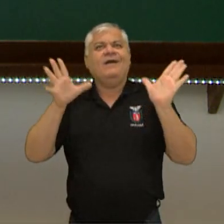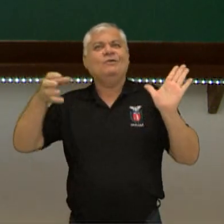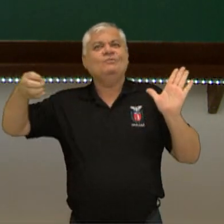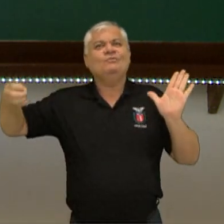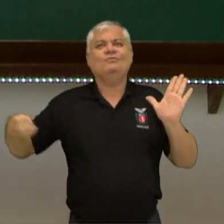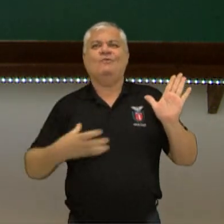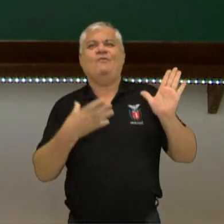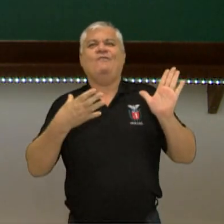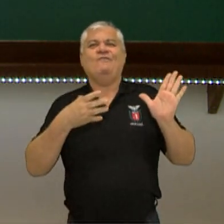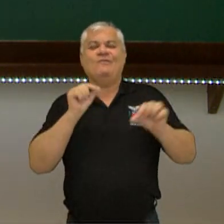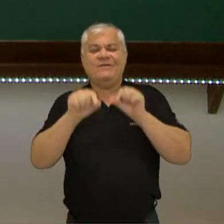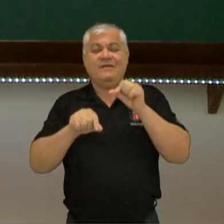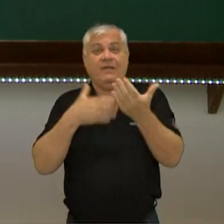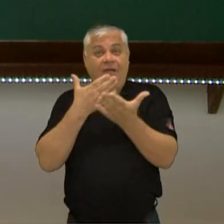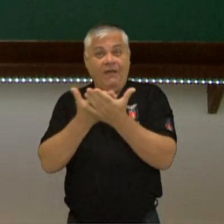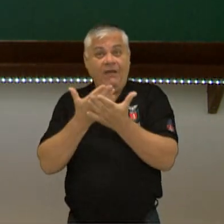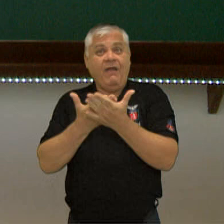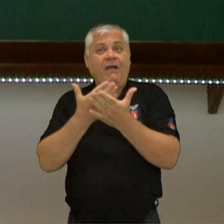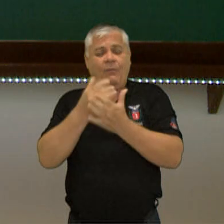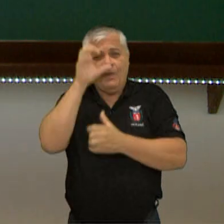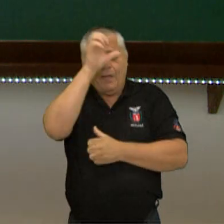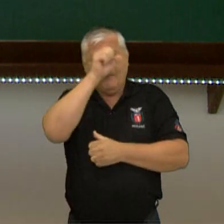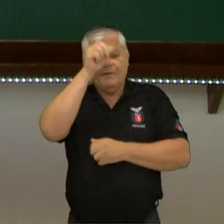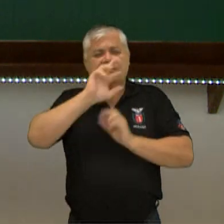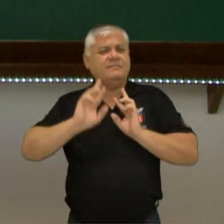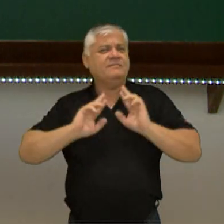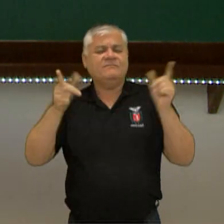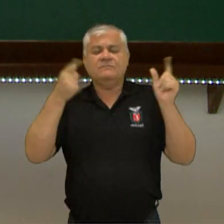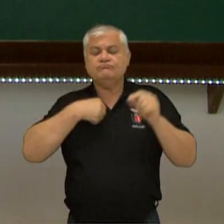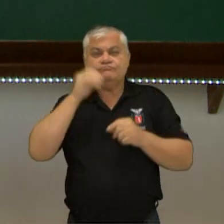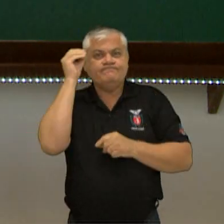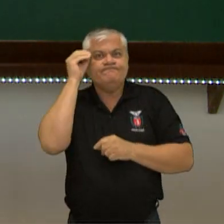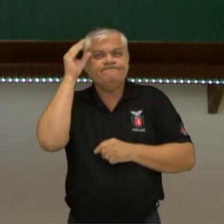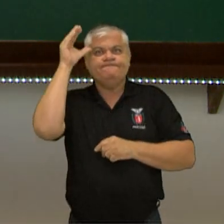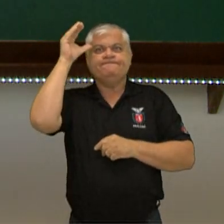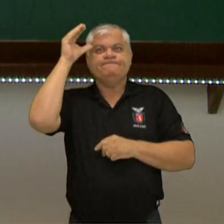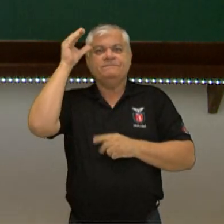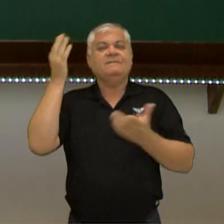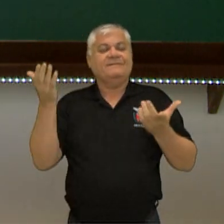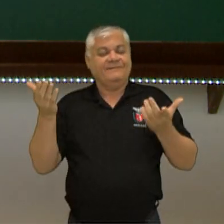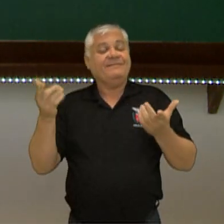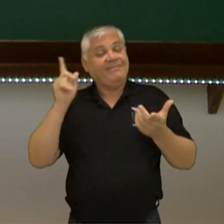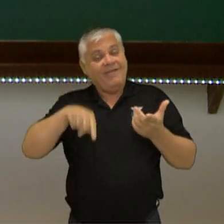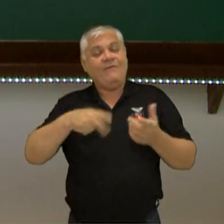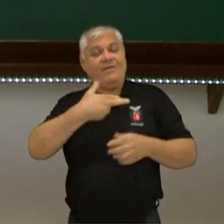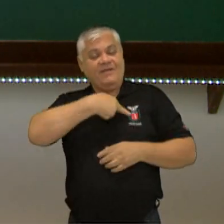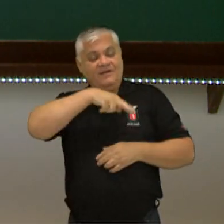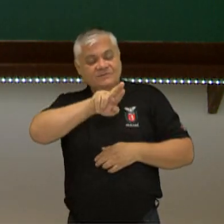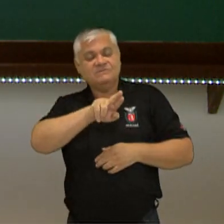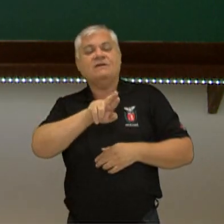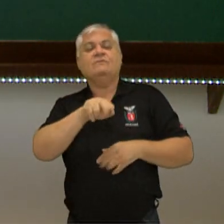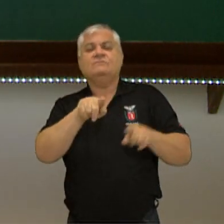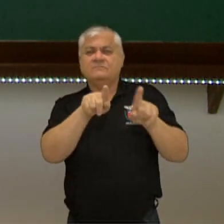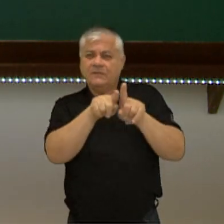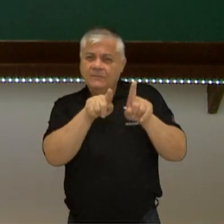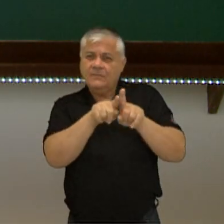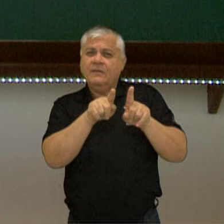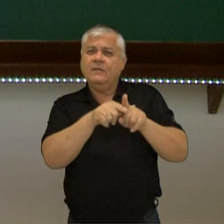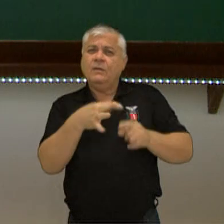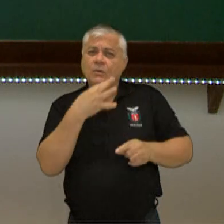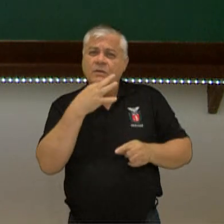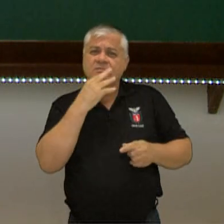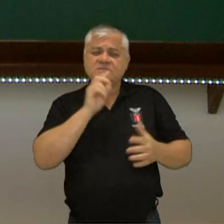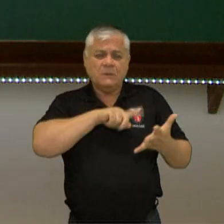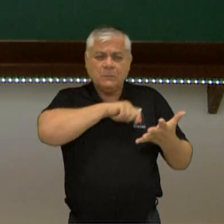Significa dizer que cada aula a gente sai diferente, aumenta a nossa visão de mundo. E no caso do ensino religioso, é conhecer a diversidade religiosa